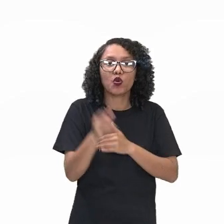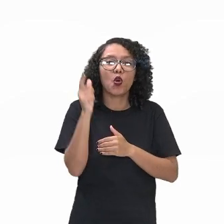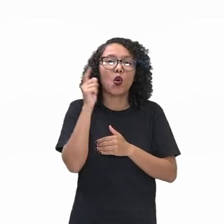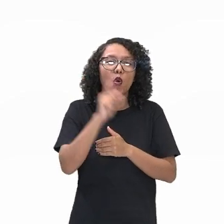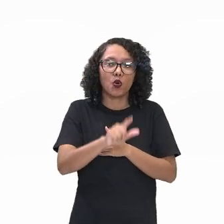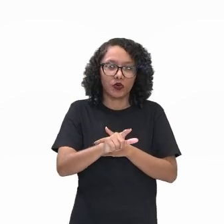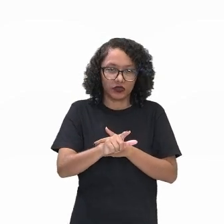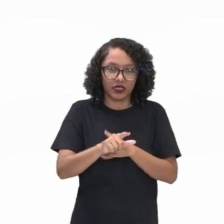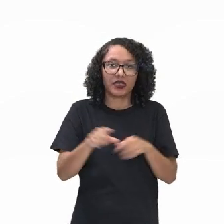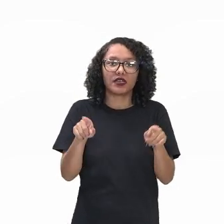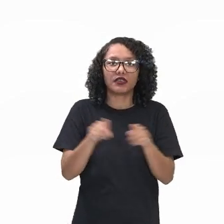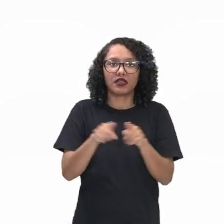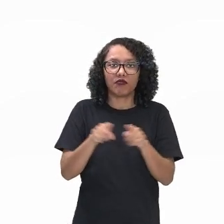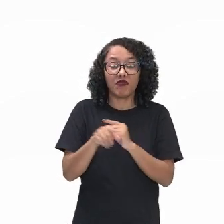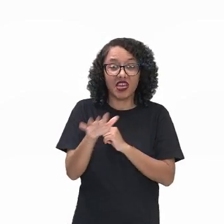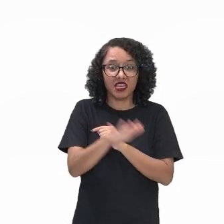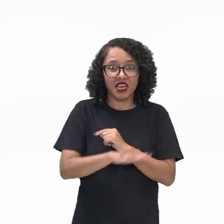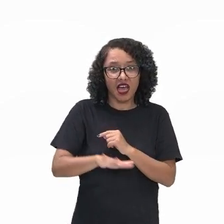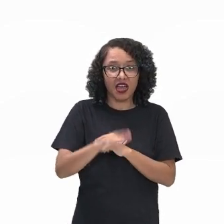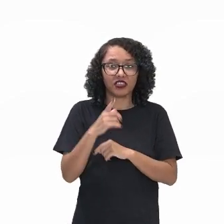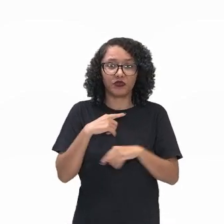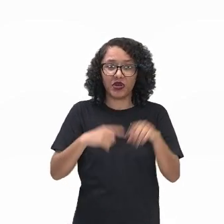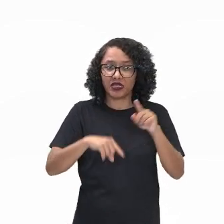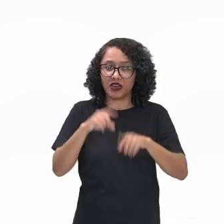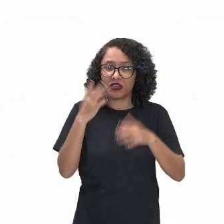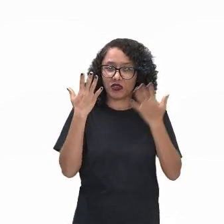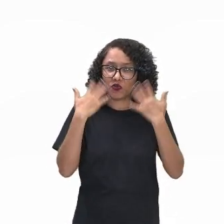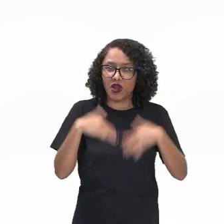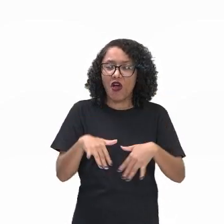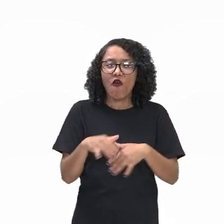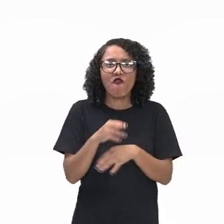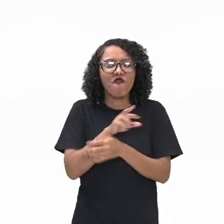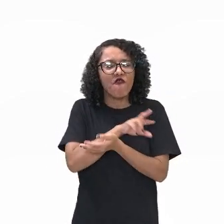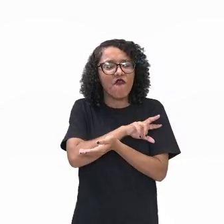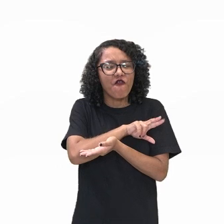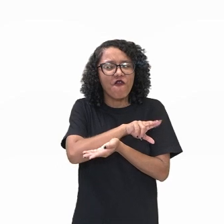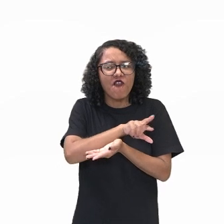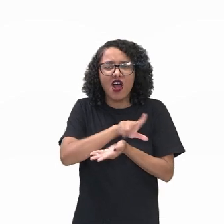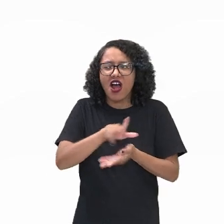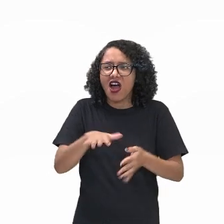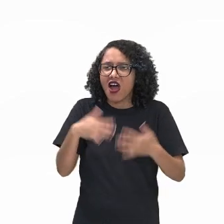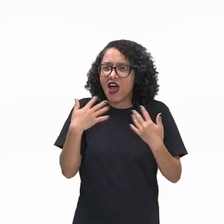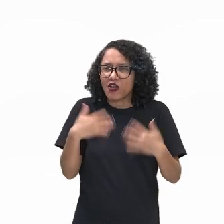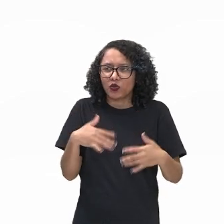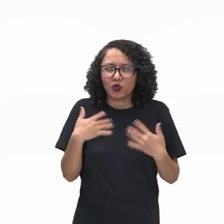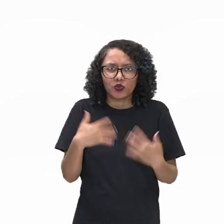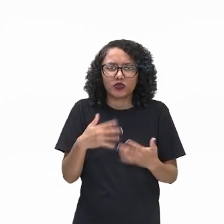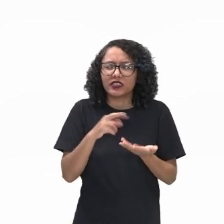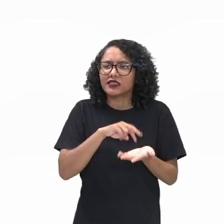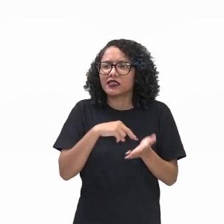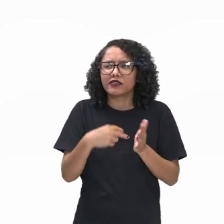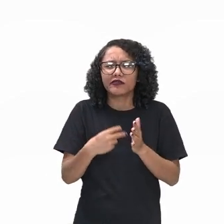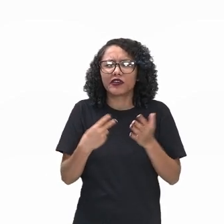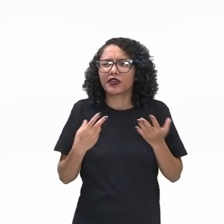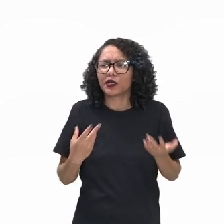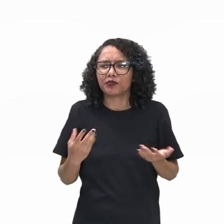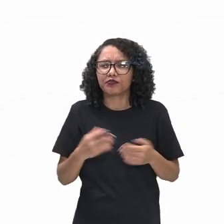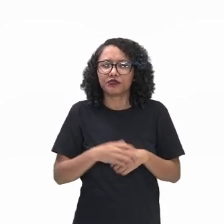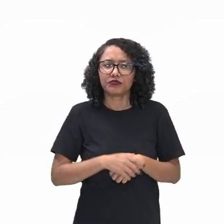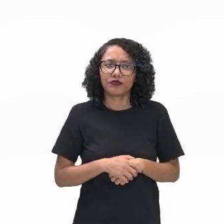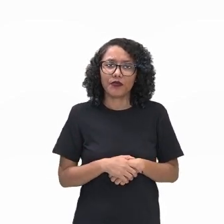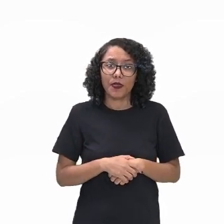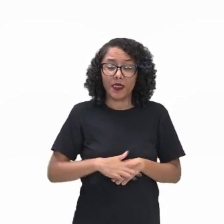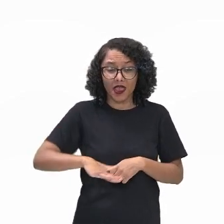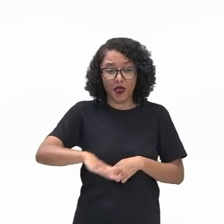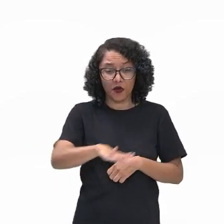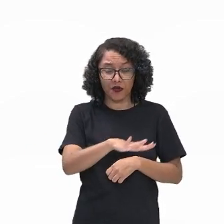recursos naturais abundantes. O que isso significa? Que a Inglaterra ela tinha